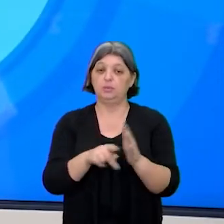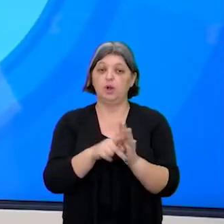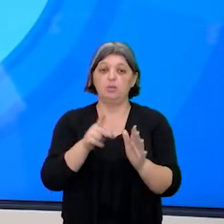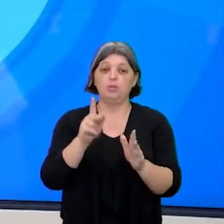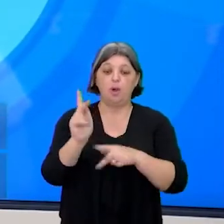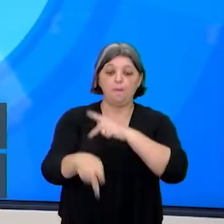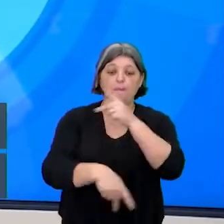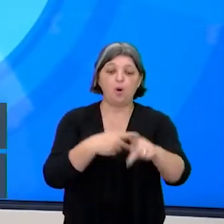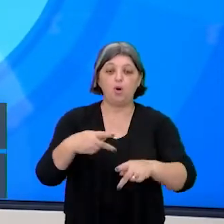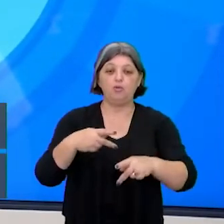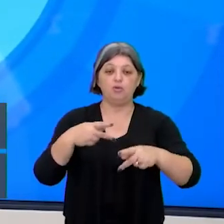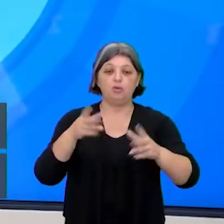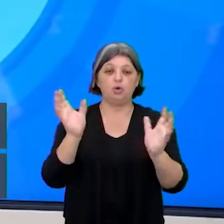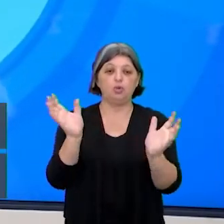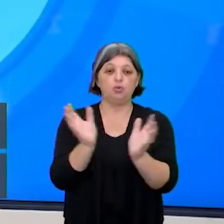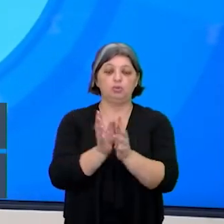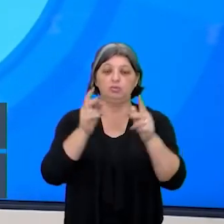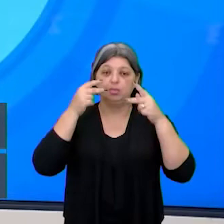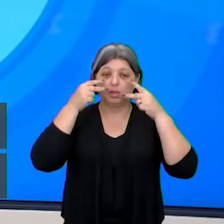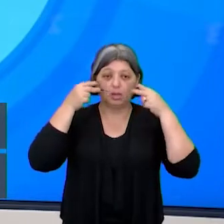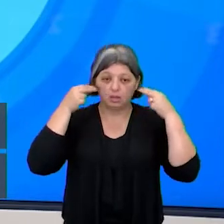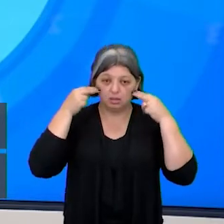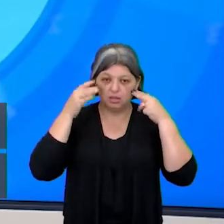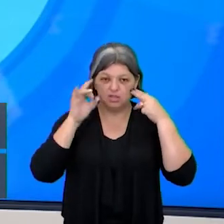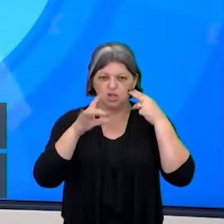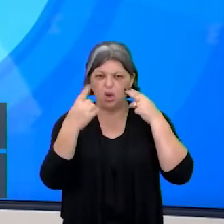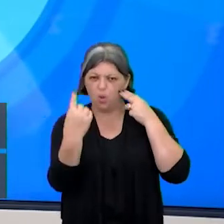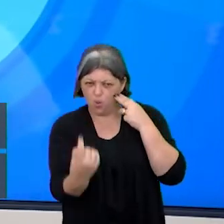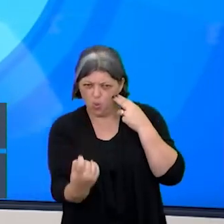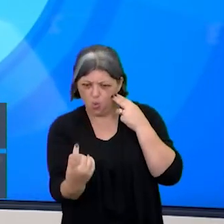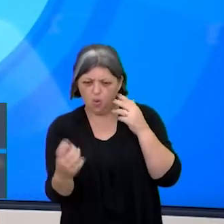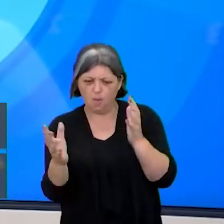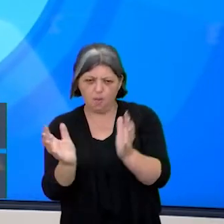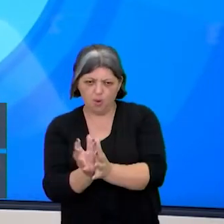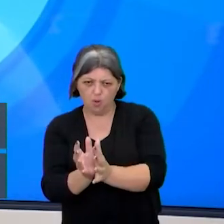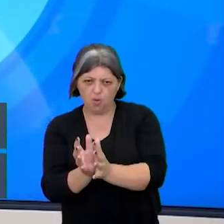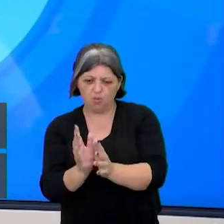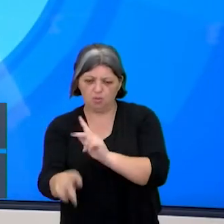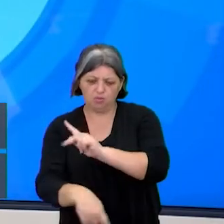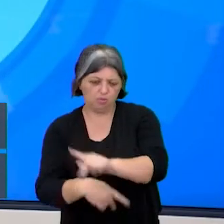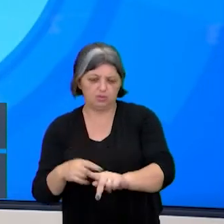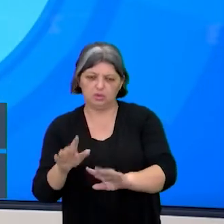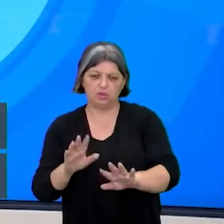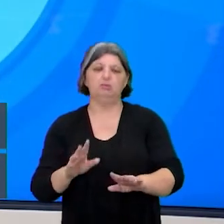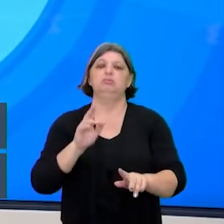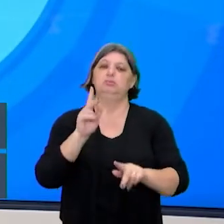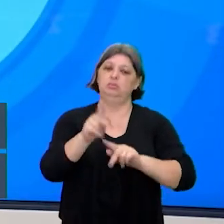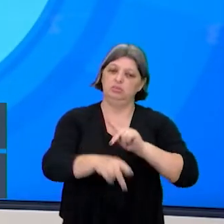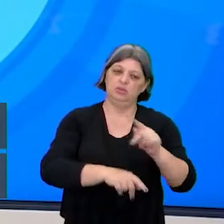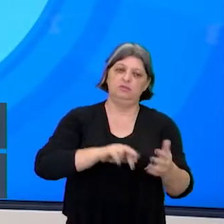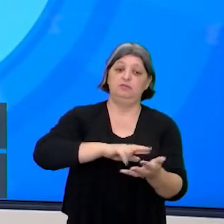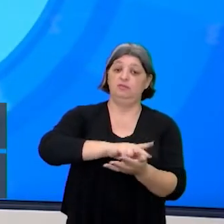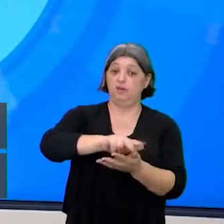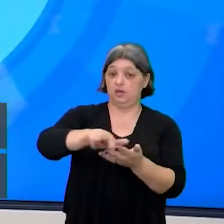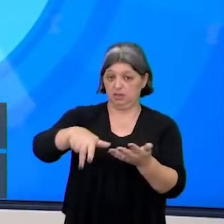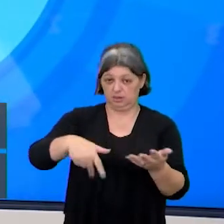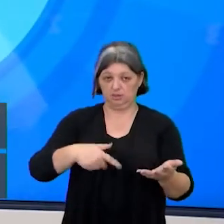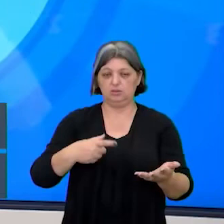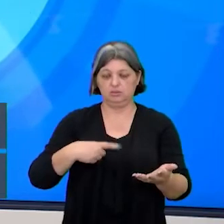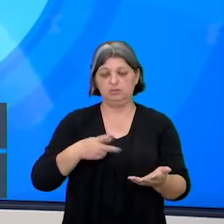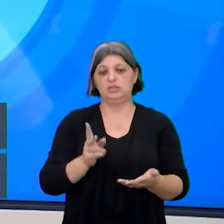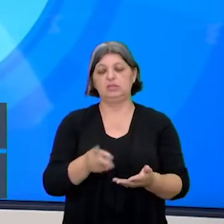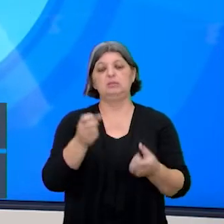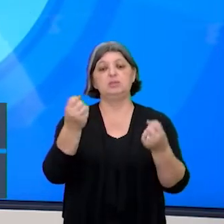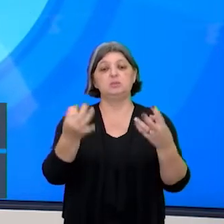indígena. Ah, mas professor, existe só um povo ou são vários povos nativos? Nós estamos falando, sempre